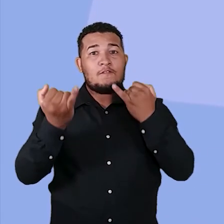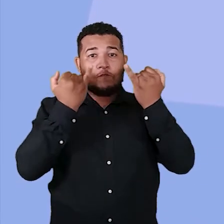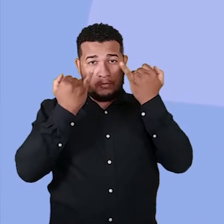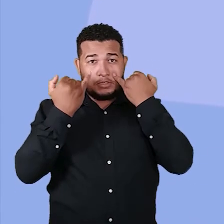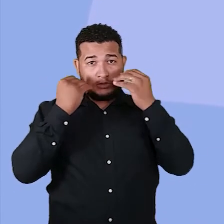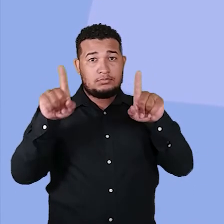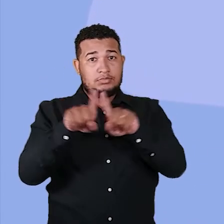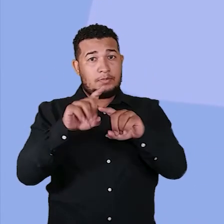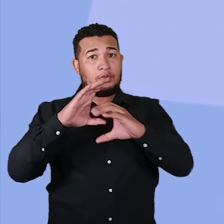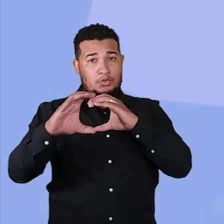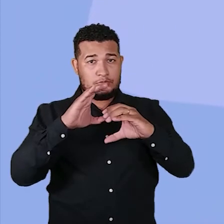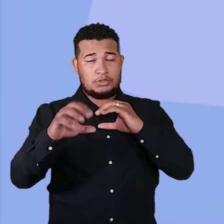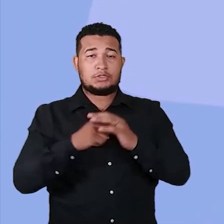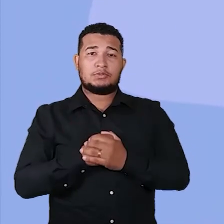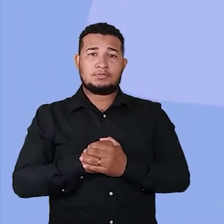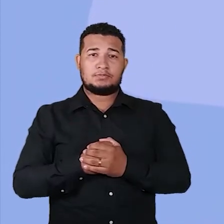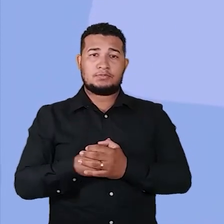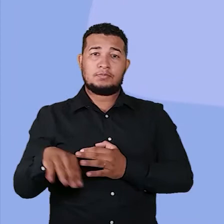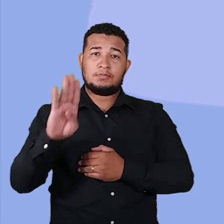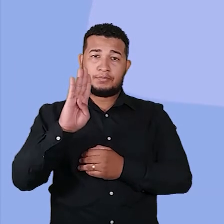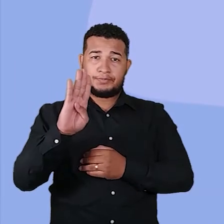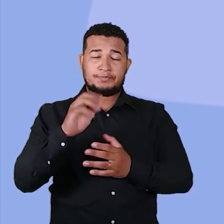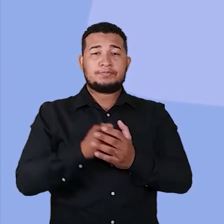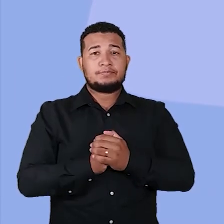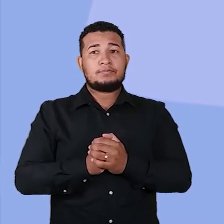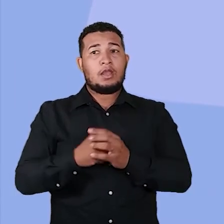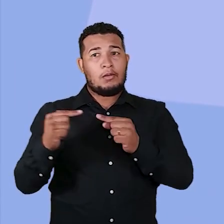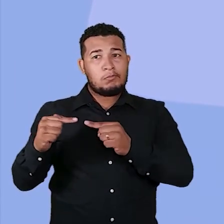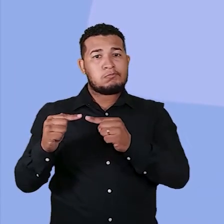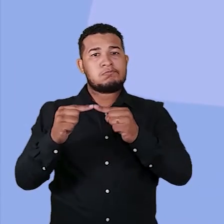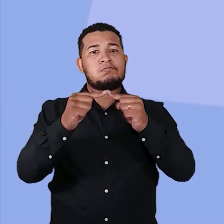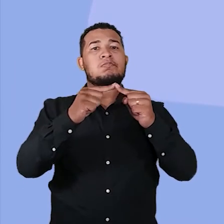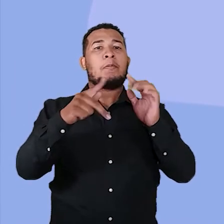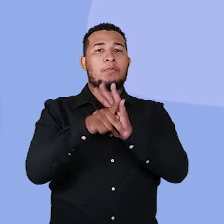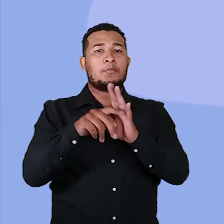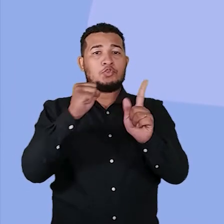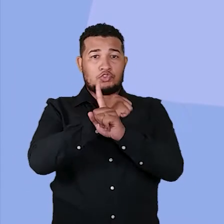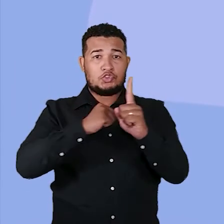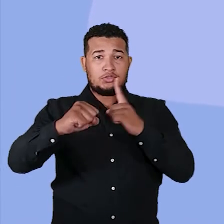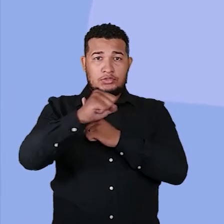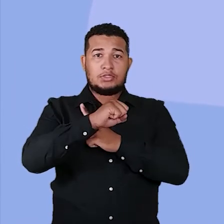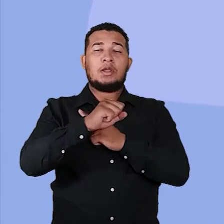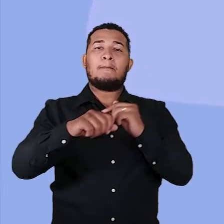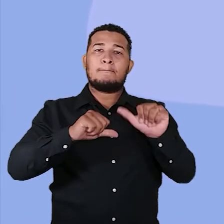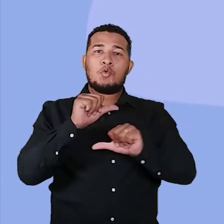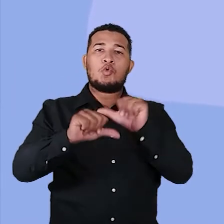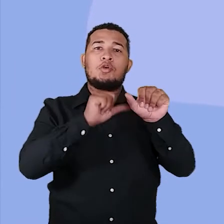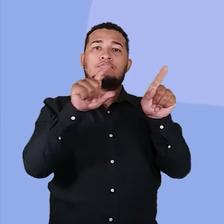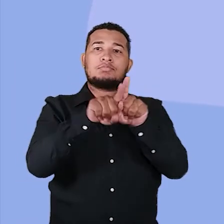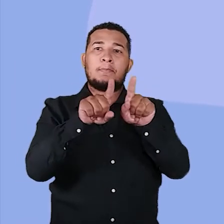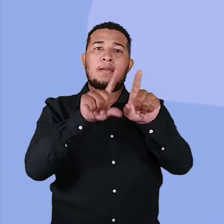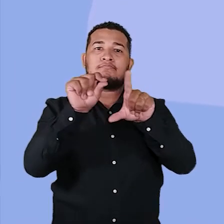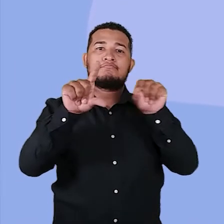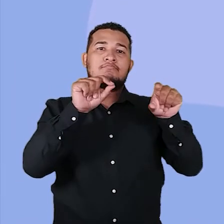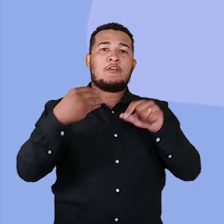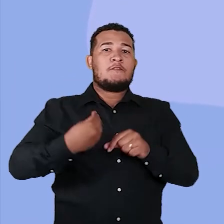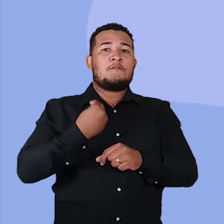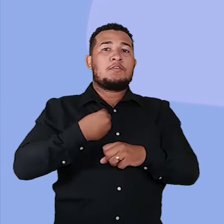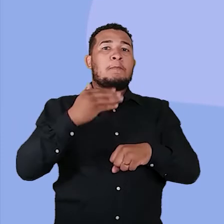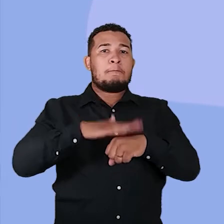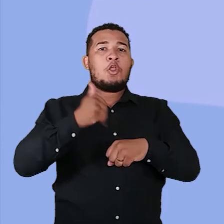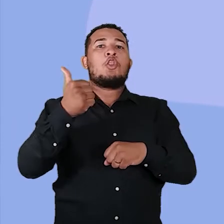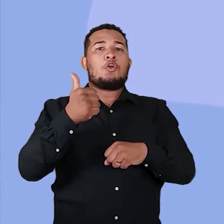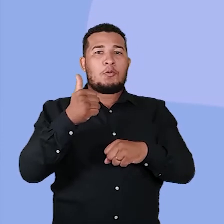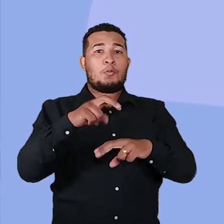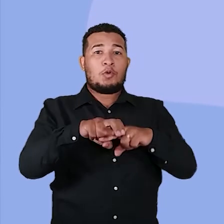de informação e comunicação. Letra B: o acompanhamento das mudanças na sociedade e o surgimento de novas opções de vida